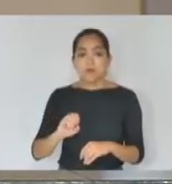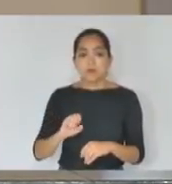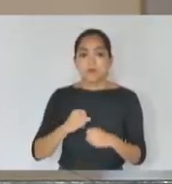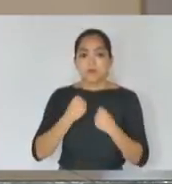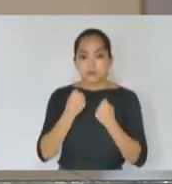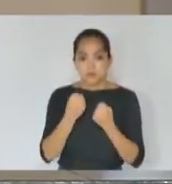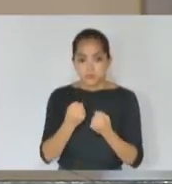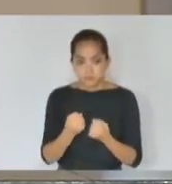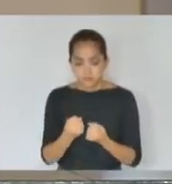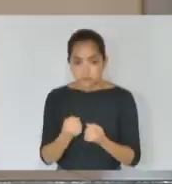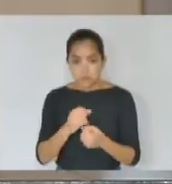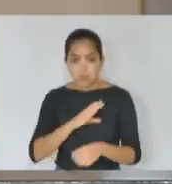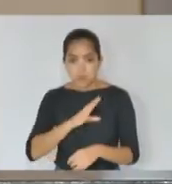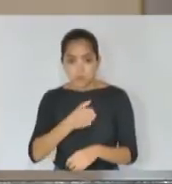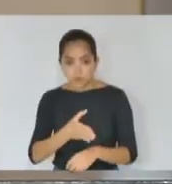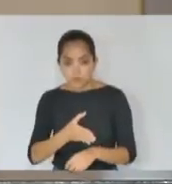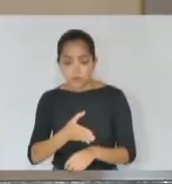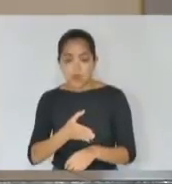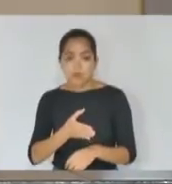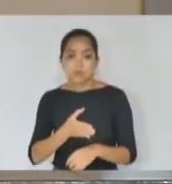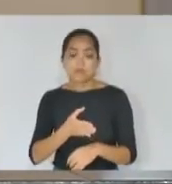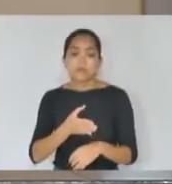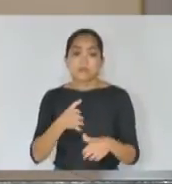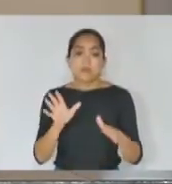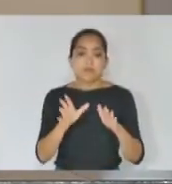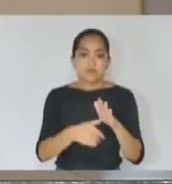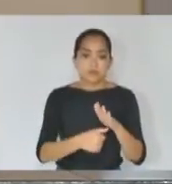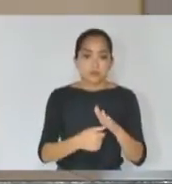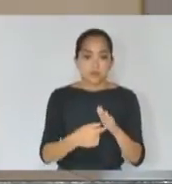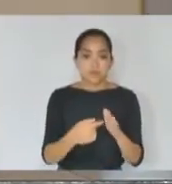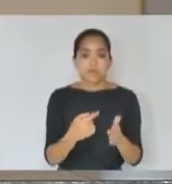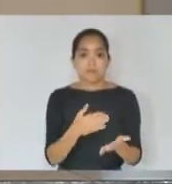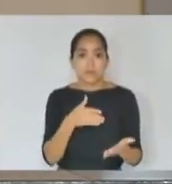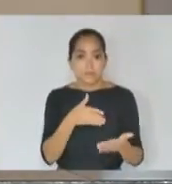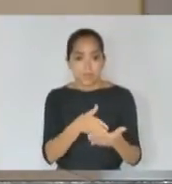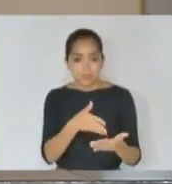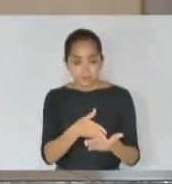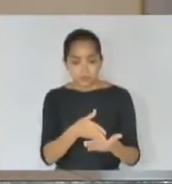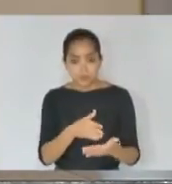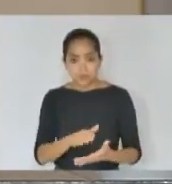ao investir contra um flagrante de assalto. Discussão, votação,